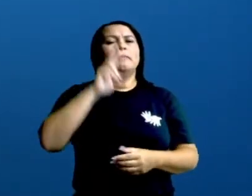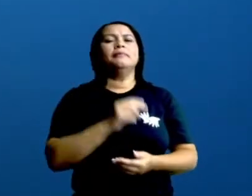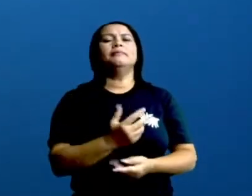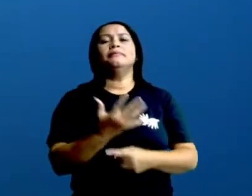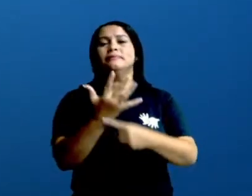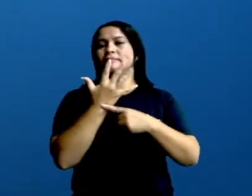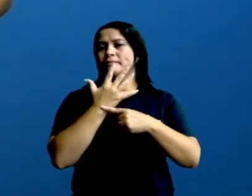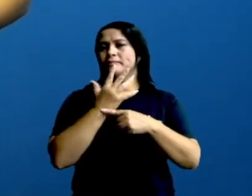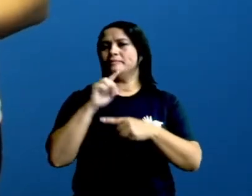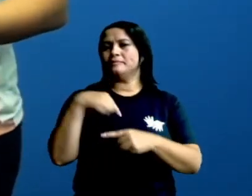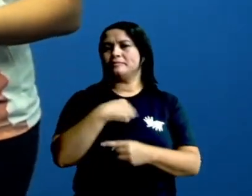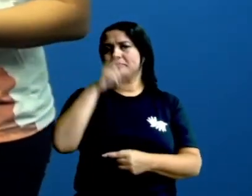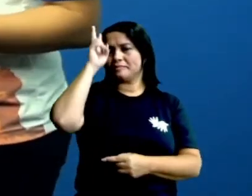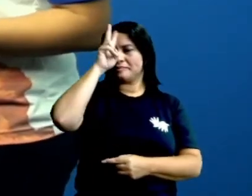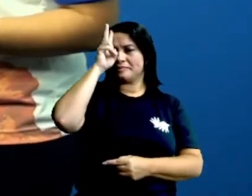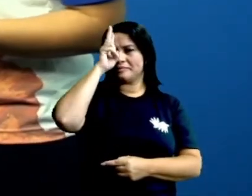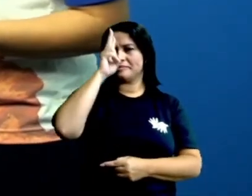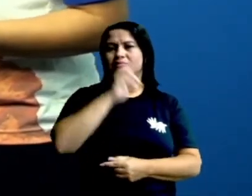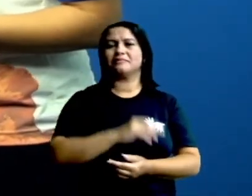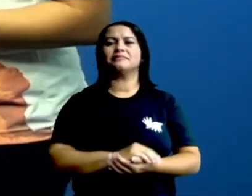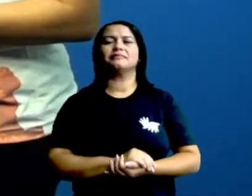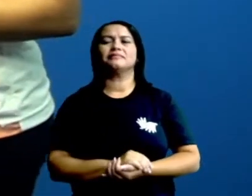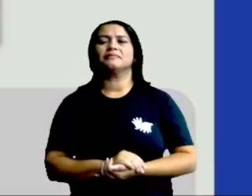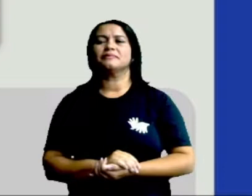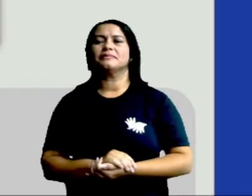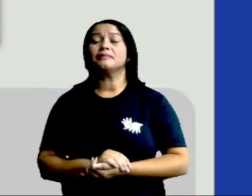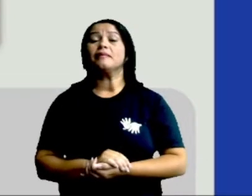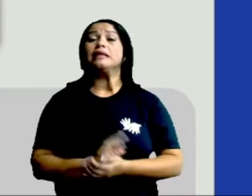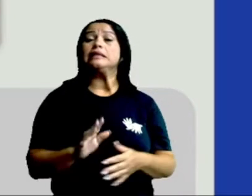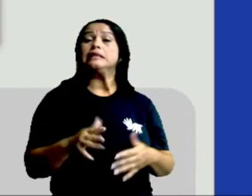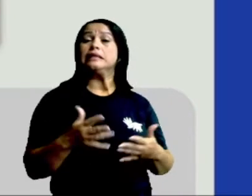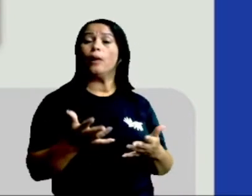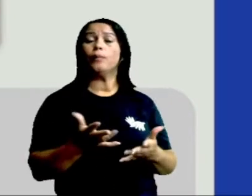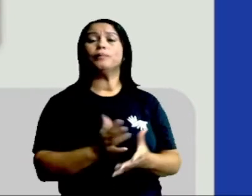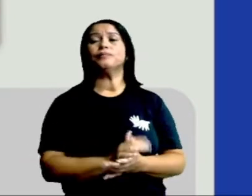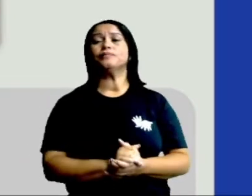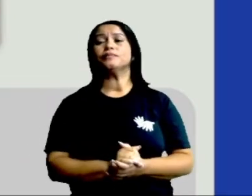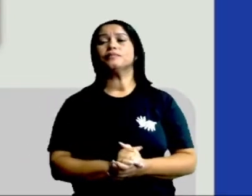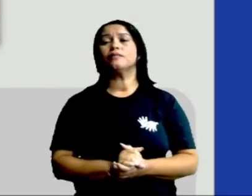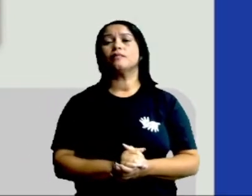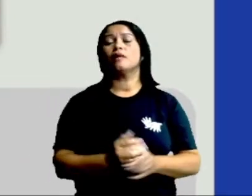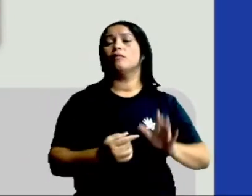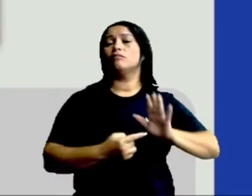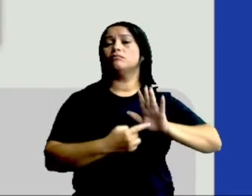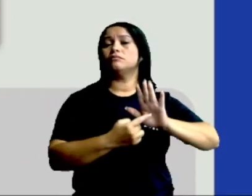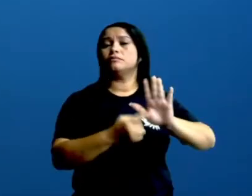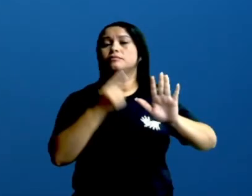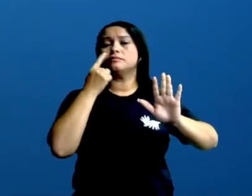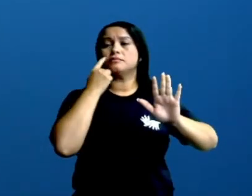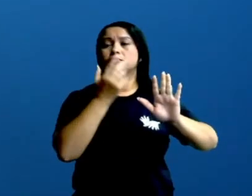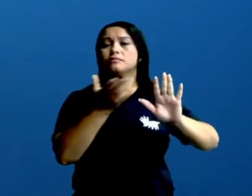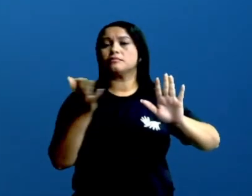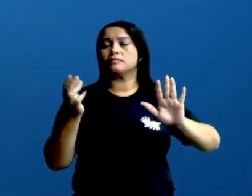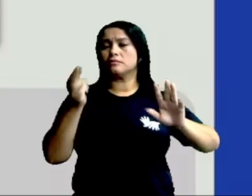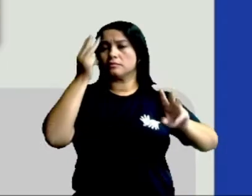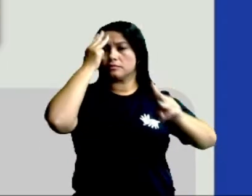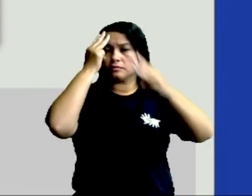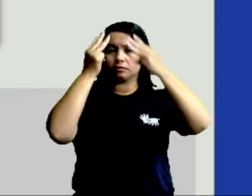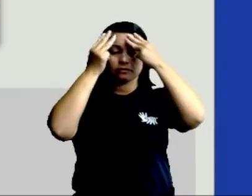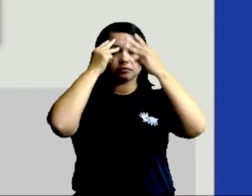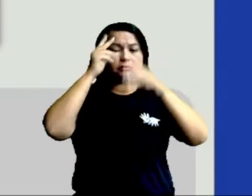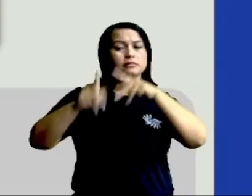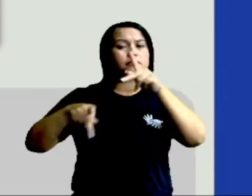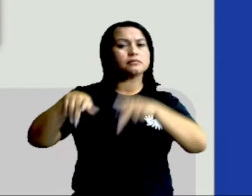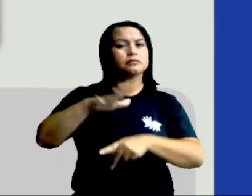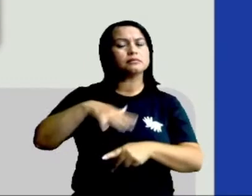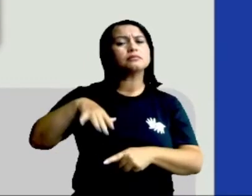memória histórica, tá certo? Então, aqui, olha, a memória de um povo